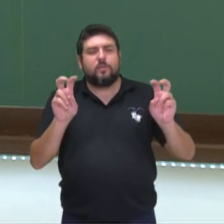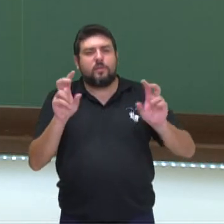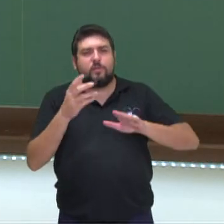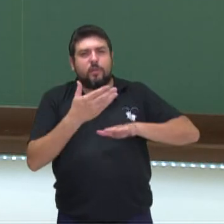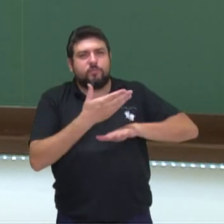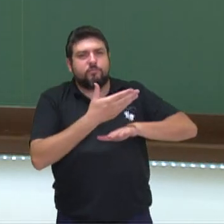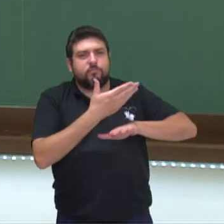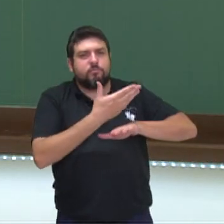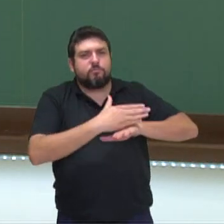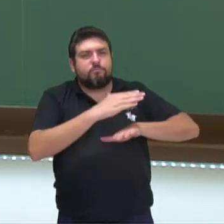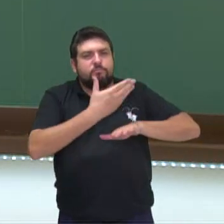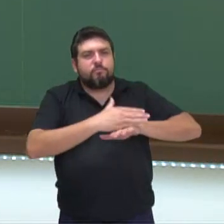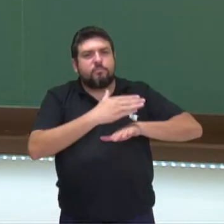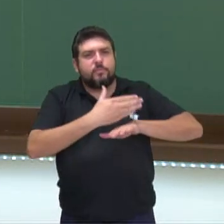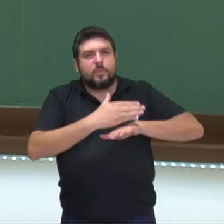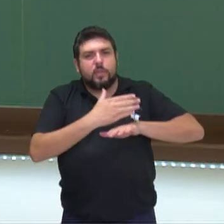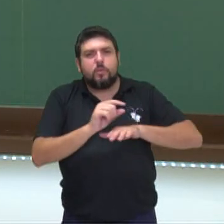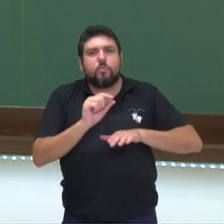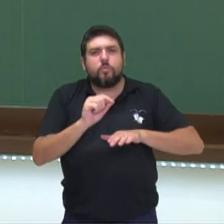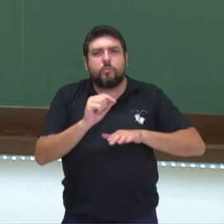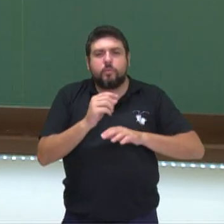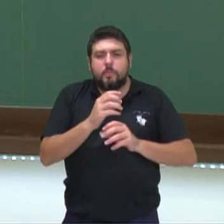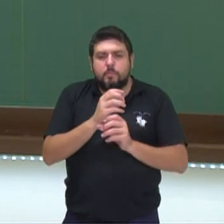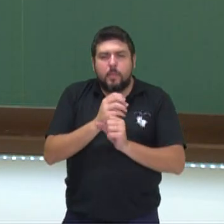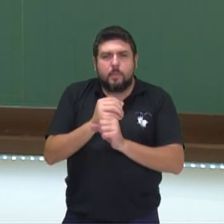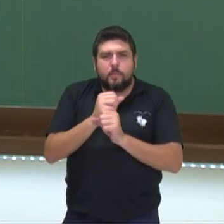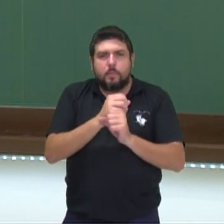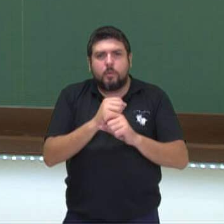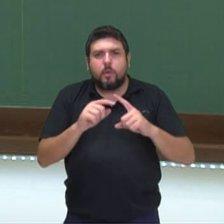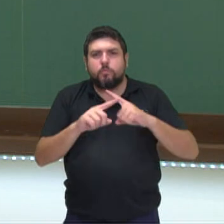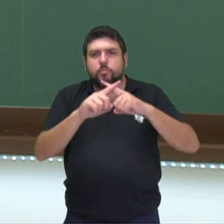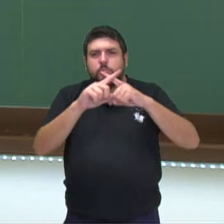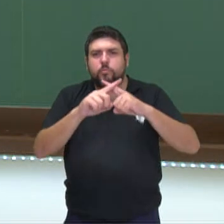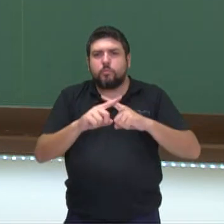de situação-problema com multiplicação de números